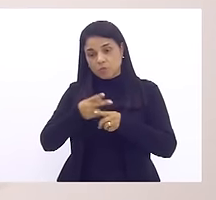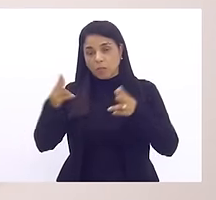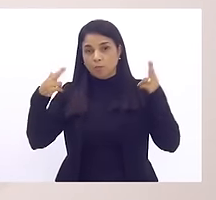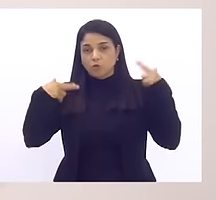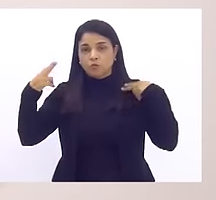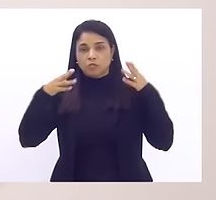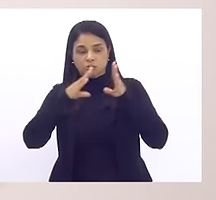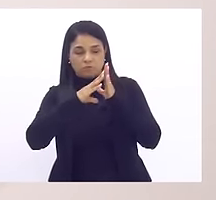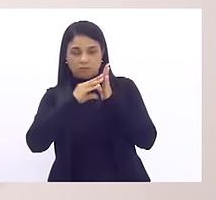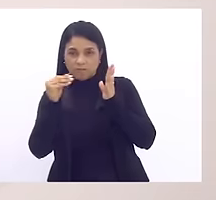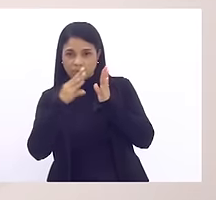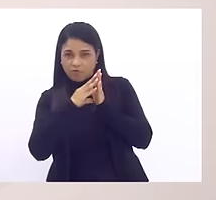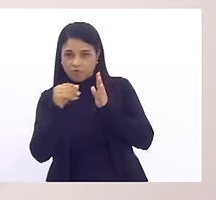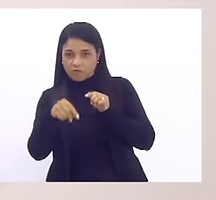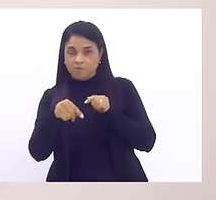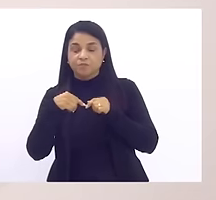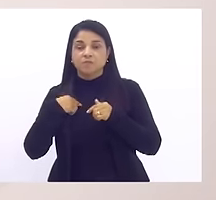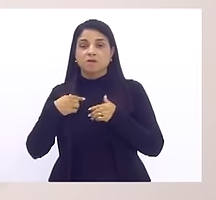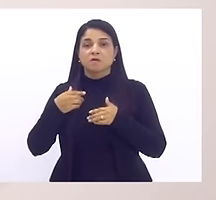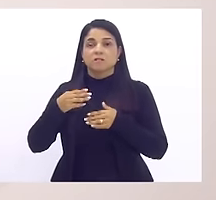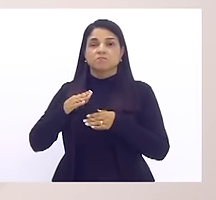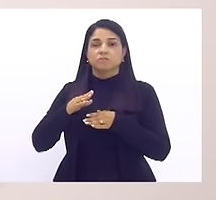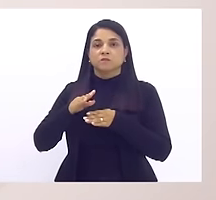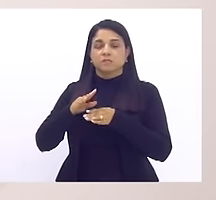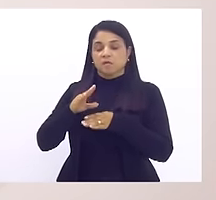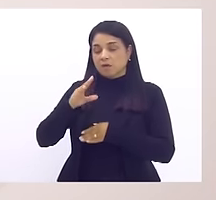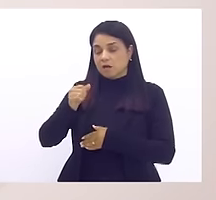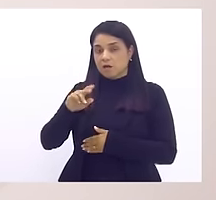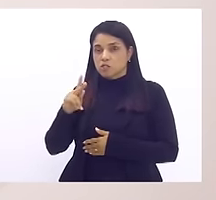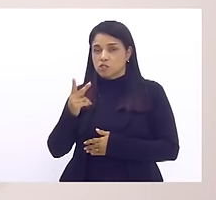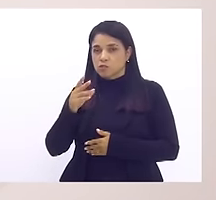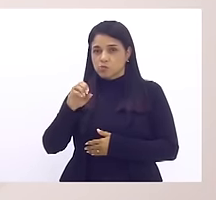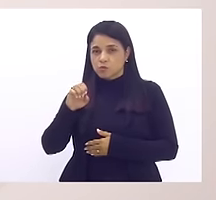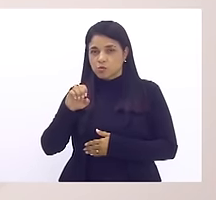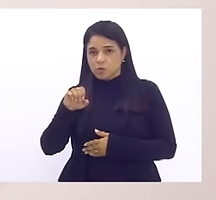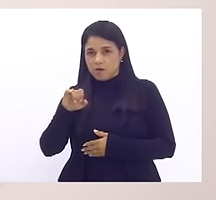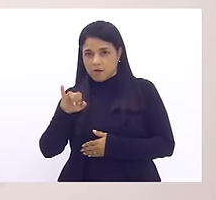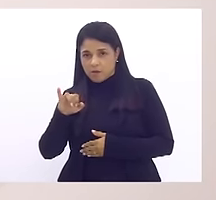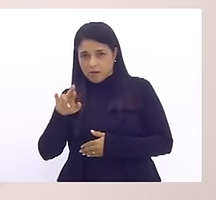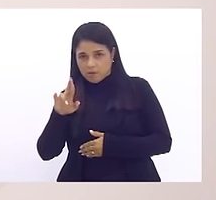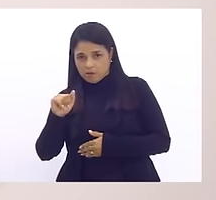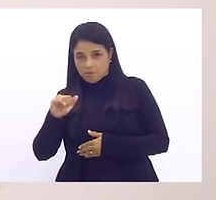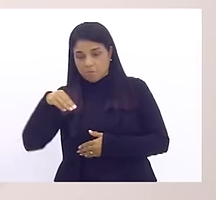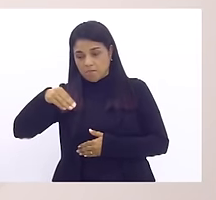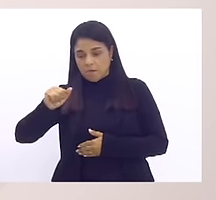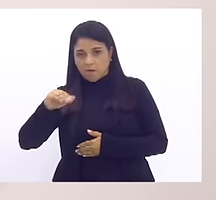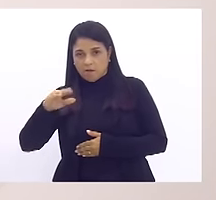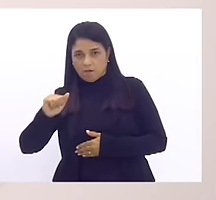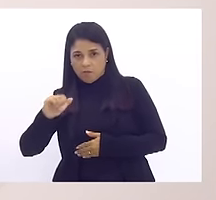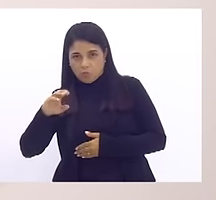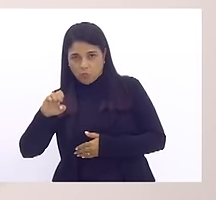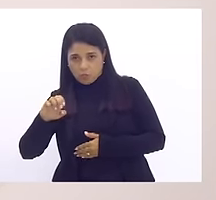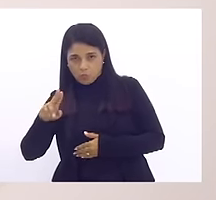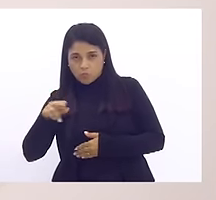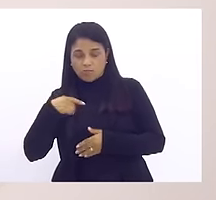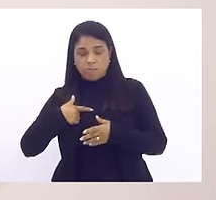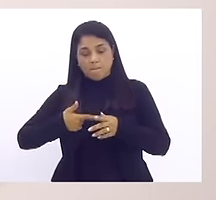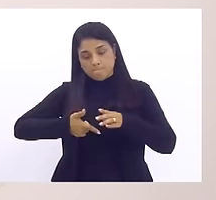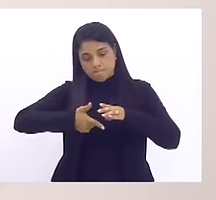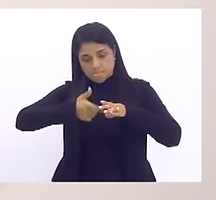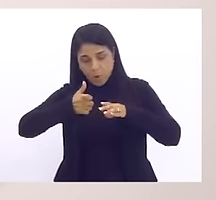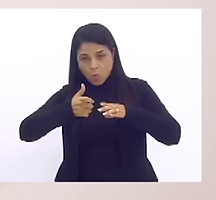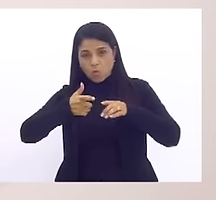Cachoeira de Macacu aonde o neto fez a mesma coisa perseguindo a van dando tiro acertando o banco traseiro inclusive